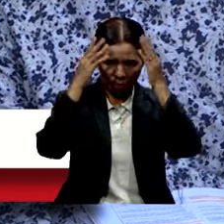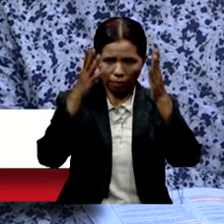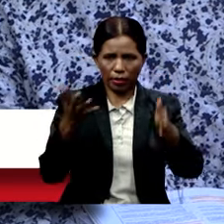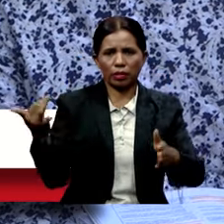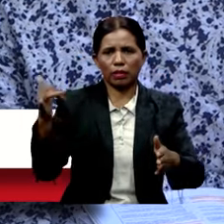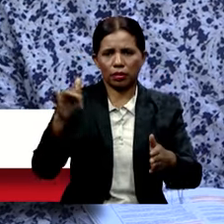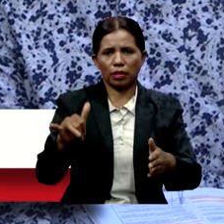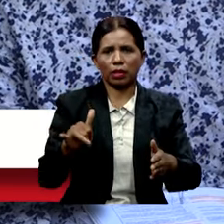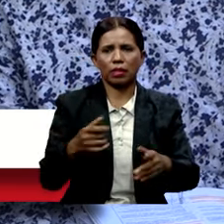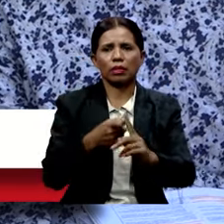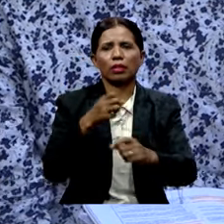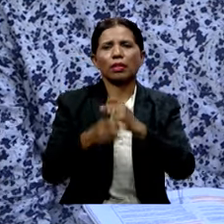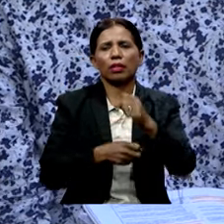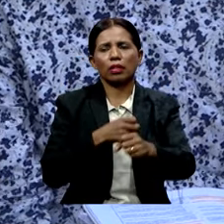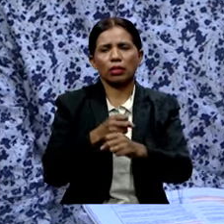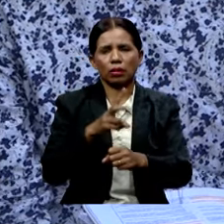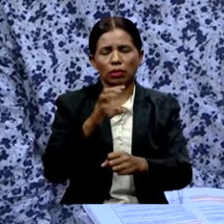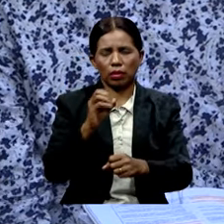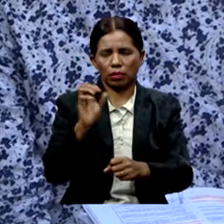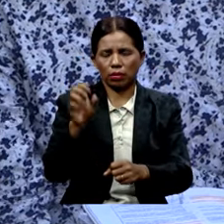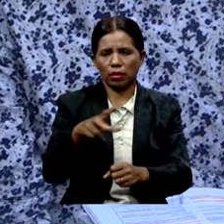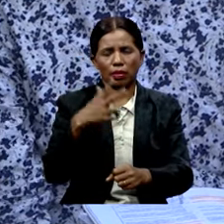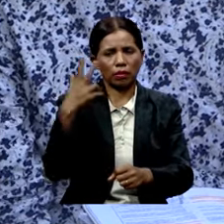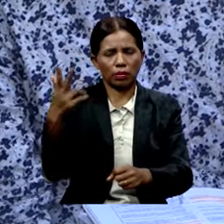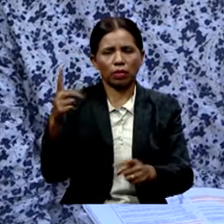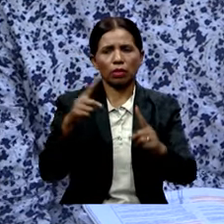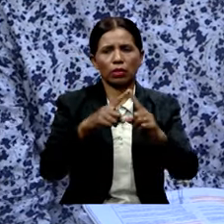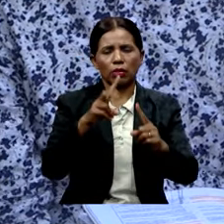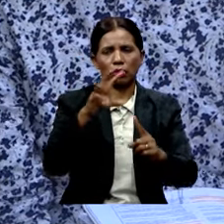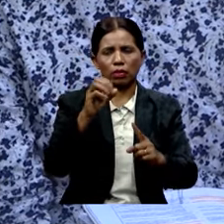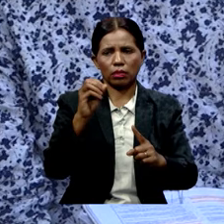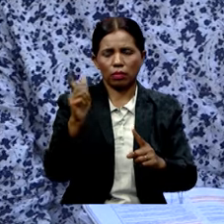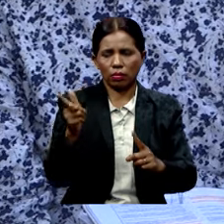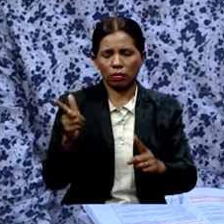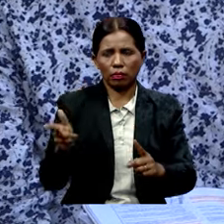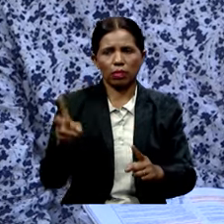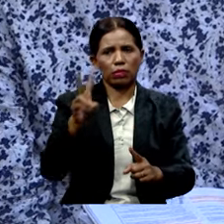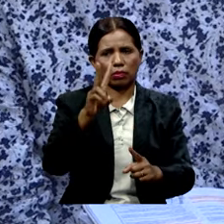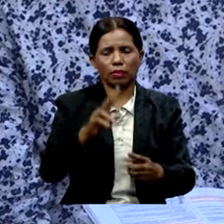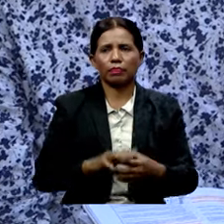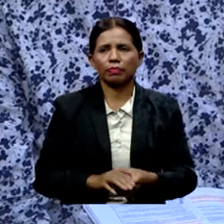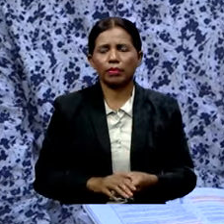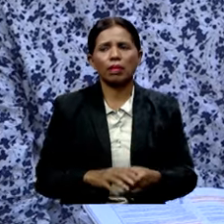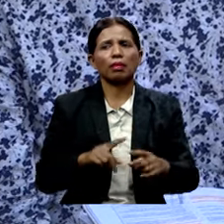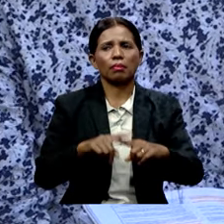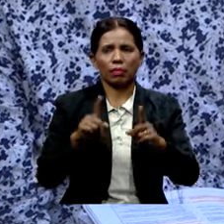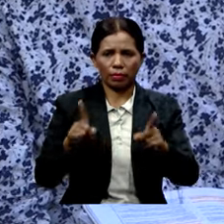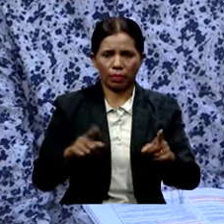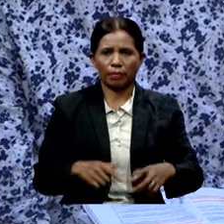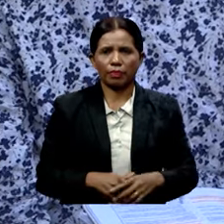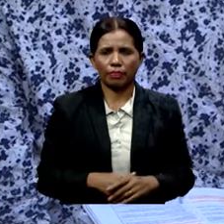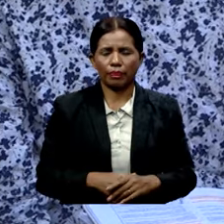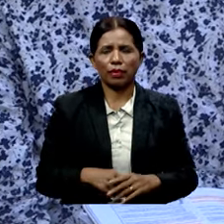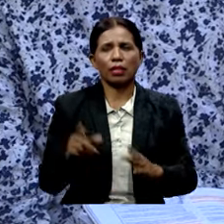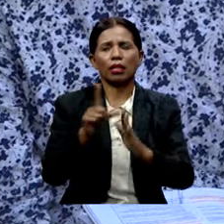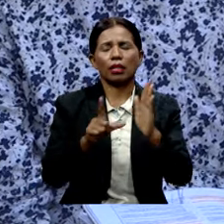contratados usitinan rihun rua sanolu resintolu to tinan rihun rua ruanolu resin rua mai ve decreto